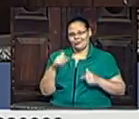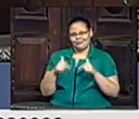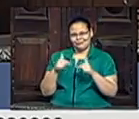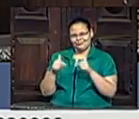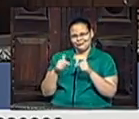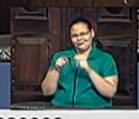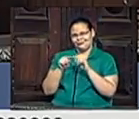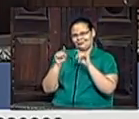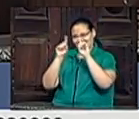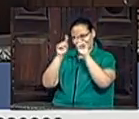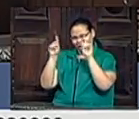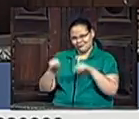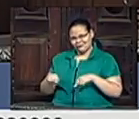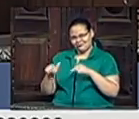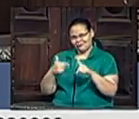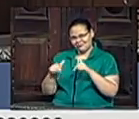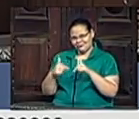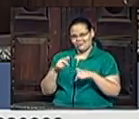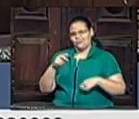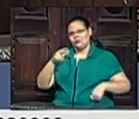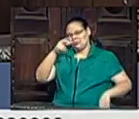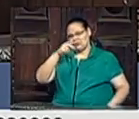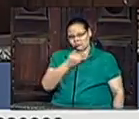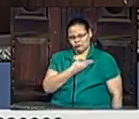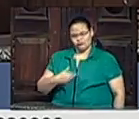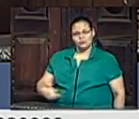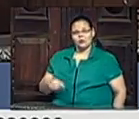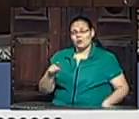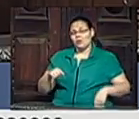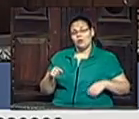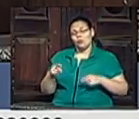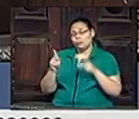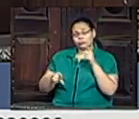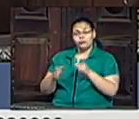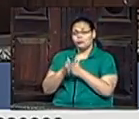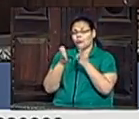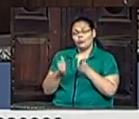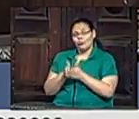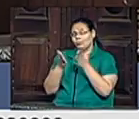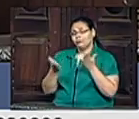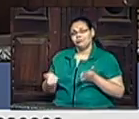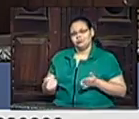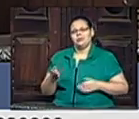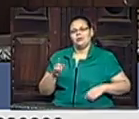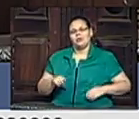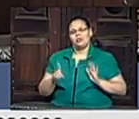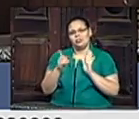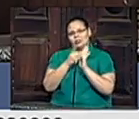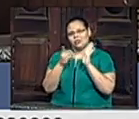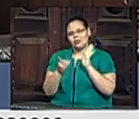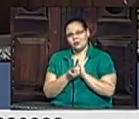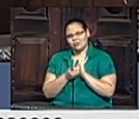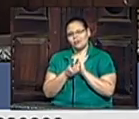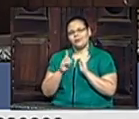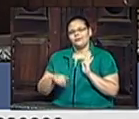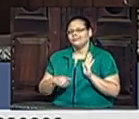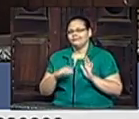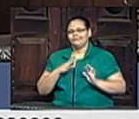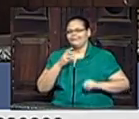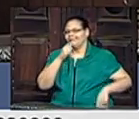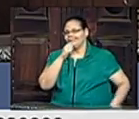o desrespeito ao servidor público e à população mais pobre. Por decreto, esse governo cometeu uma das maiores